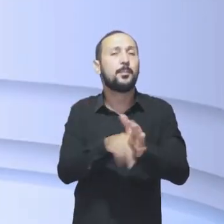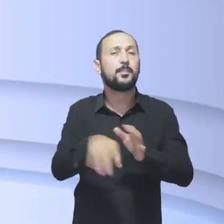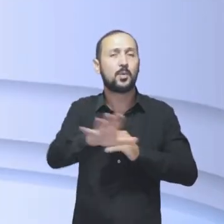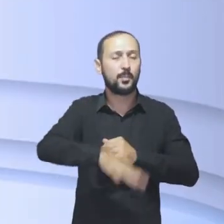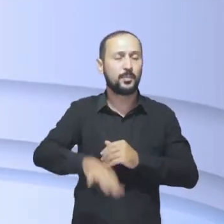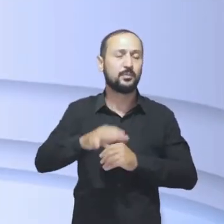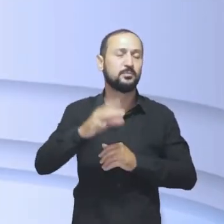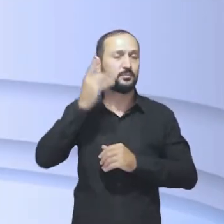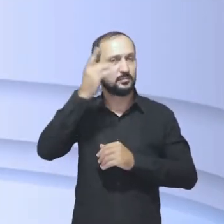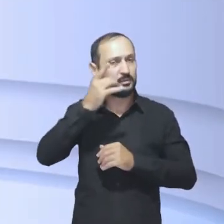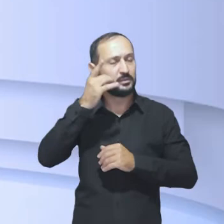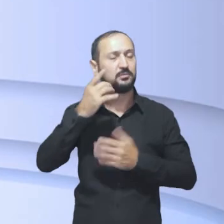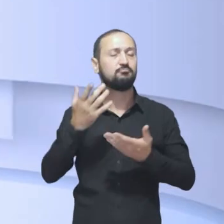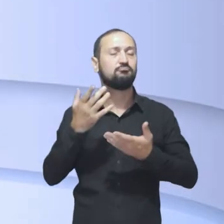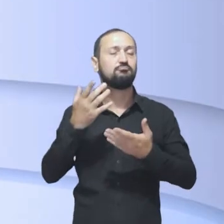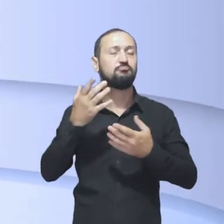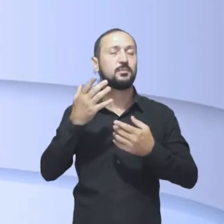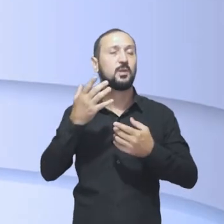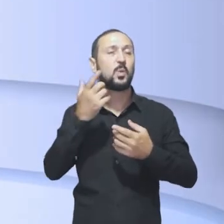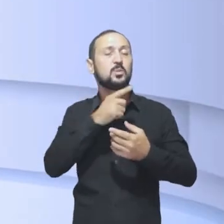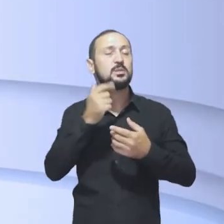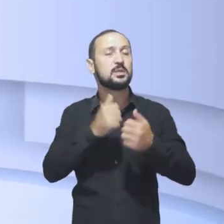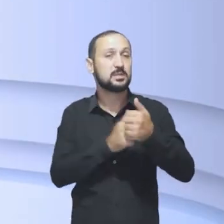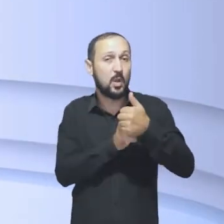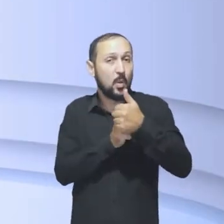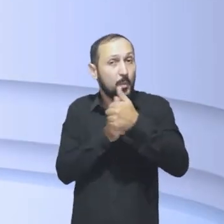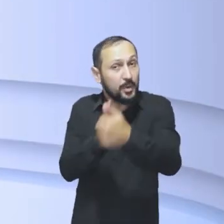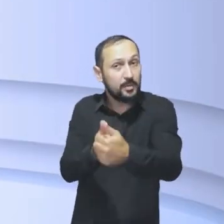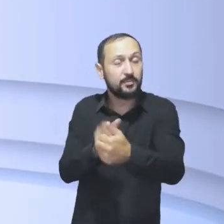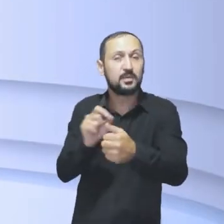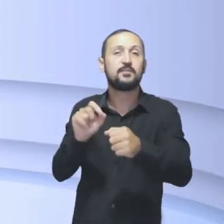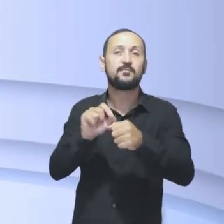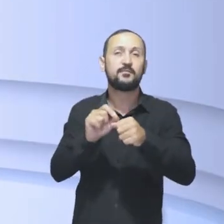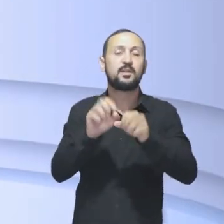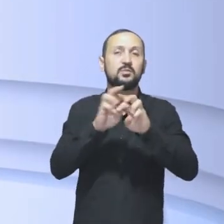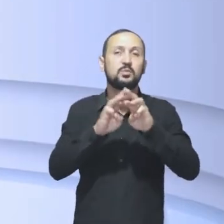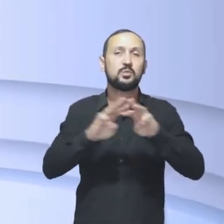pelo site da Consultoria Legislativa, que já está no ar,